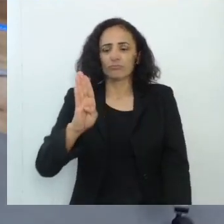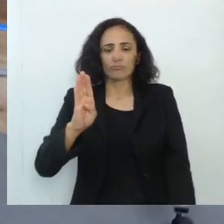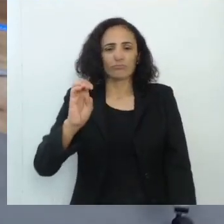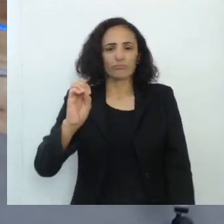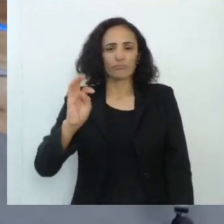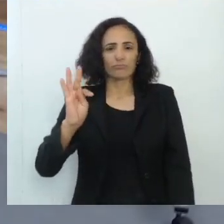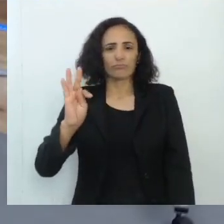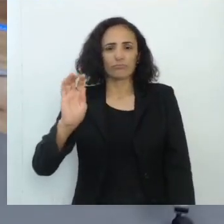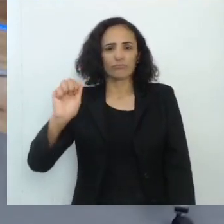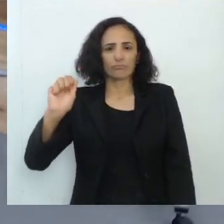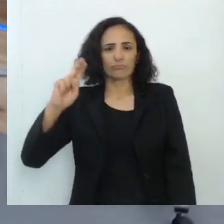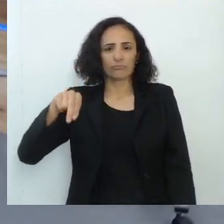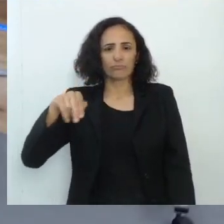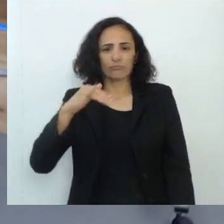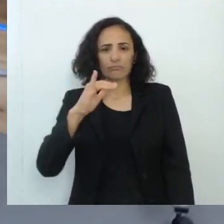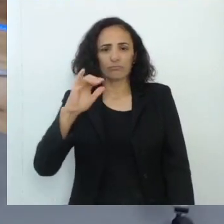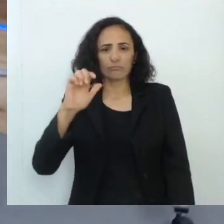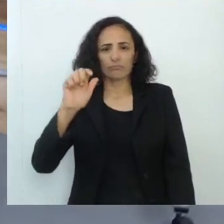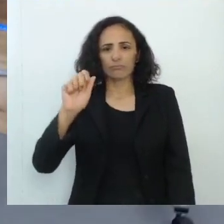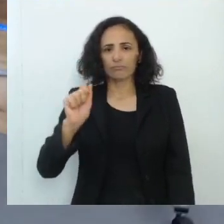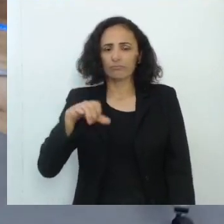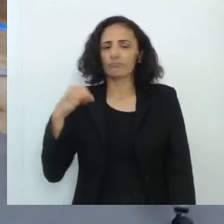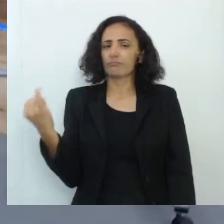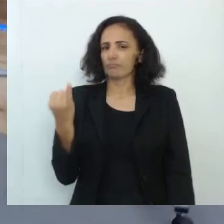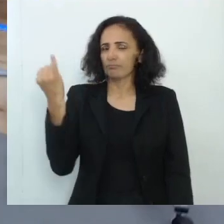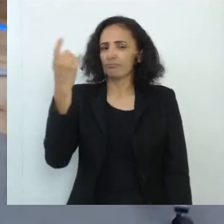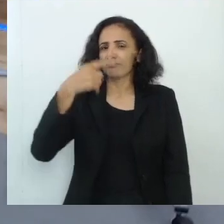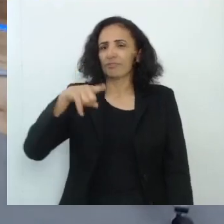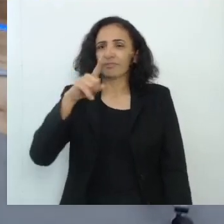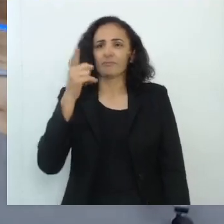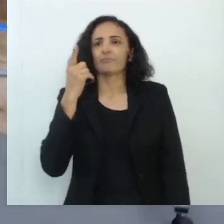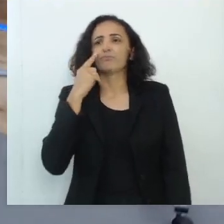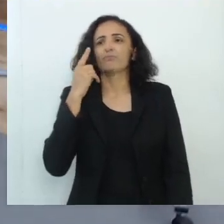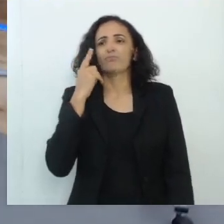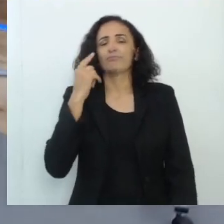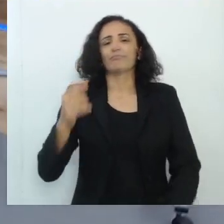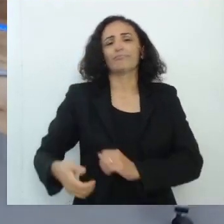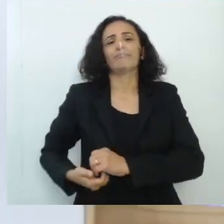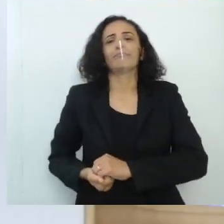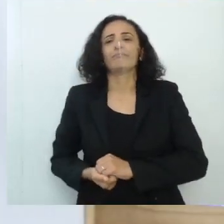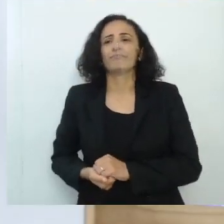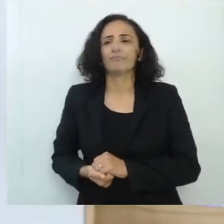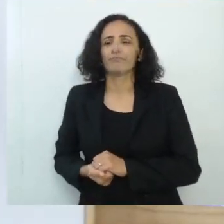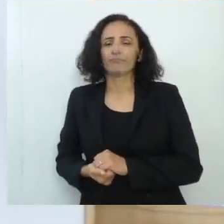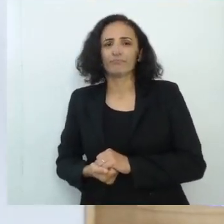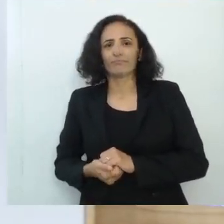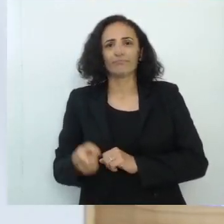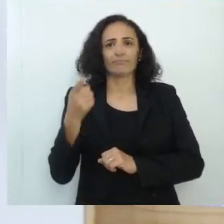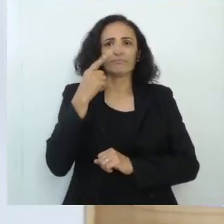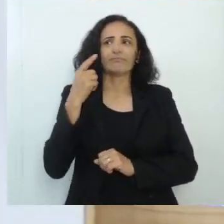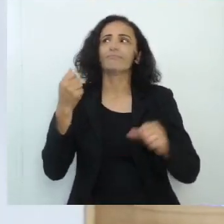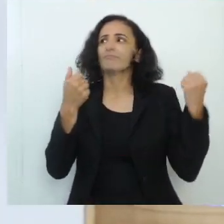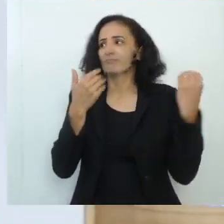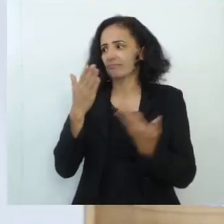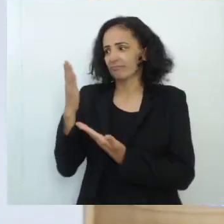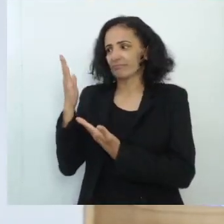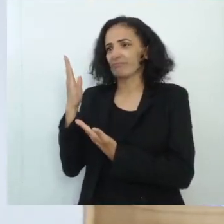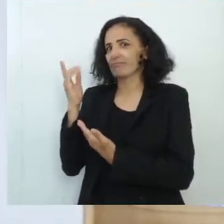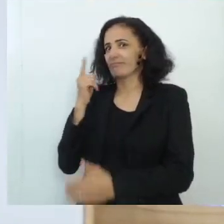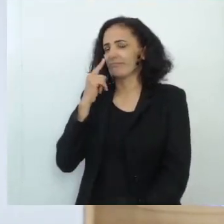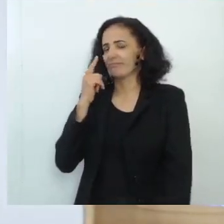estudar botânica, tá? Que é uma coisa muito importante. Vê, bota pra cá pro quadro aqui, por favor. Pronto, valeu. Ó, é o